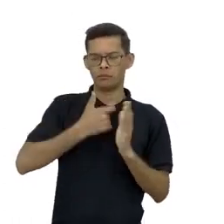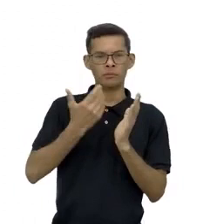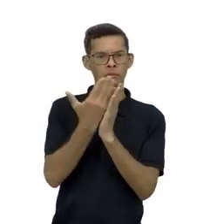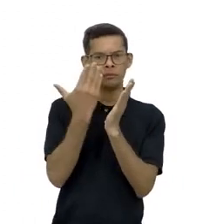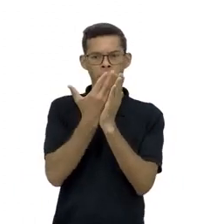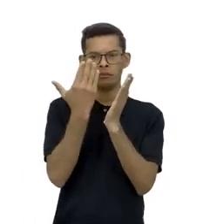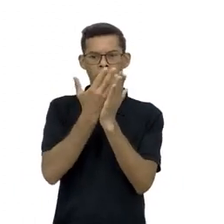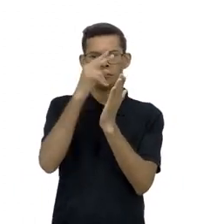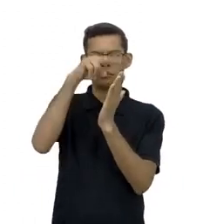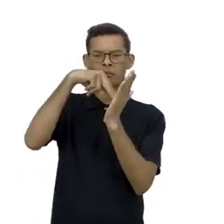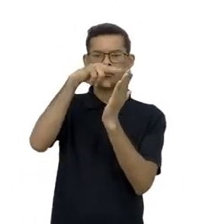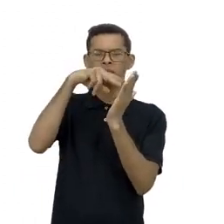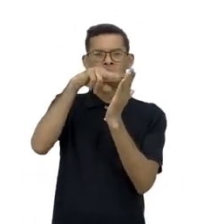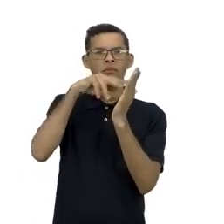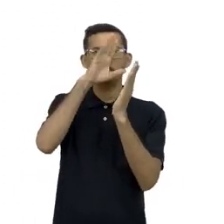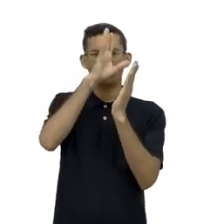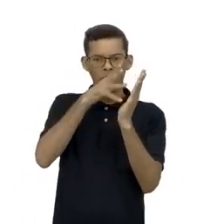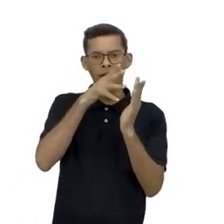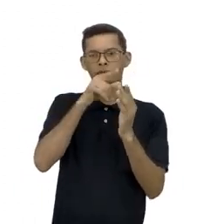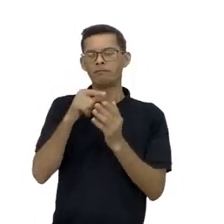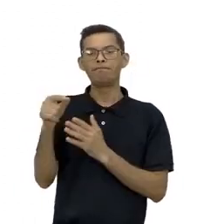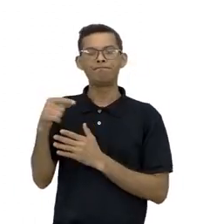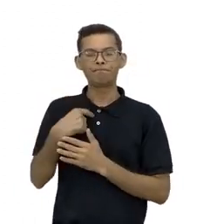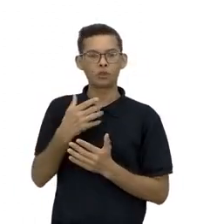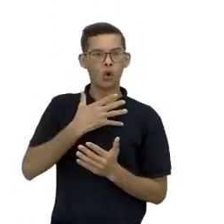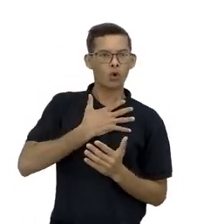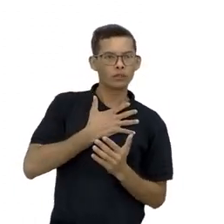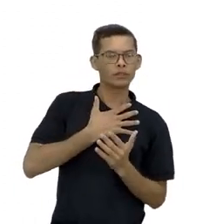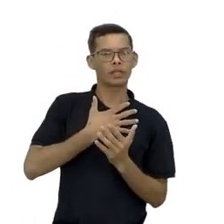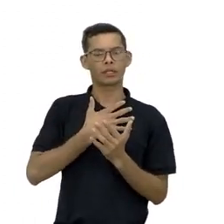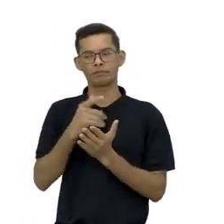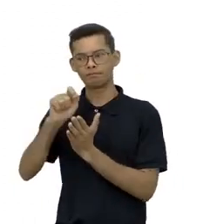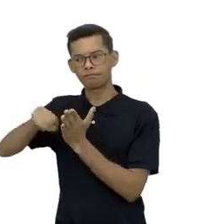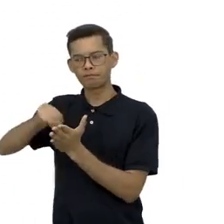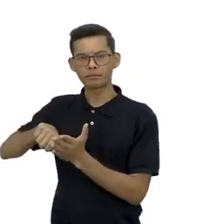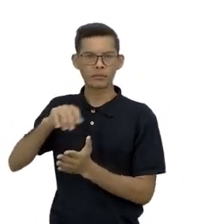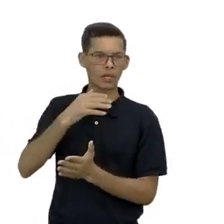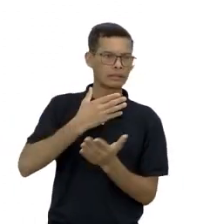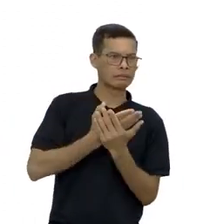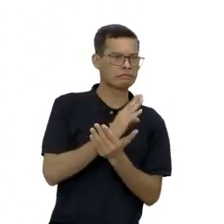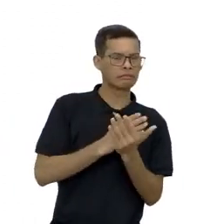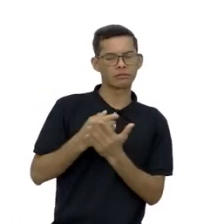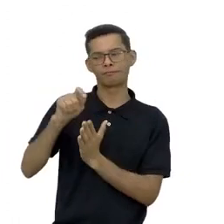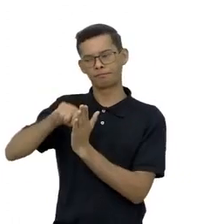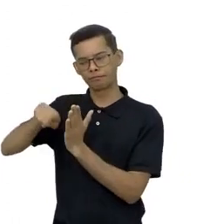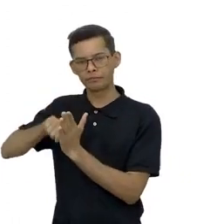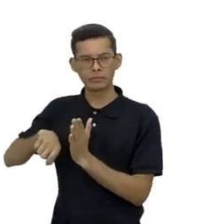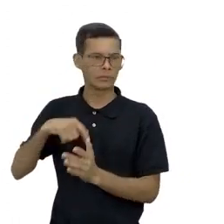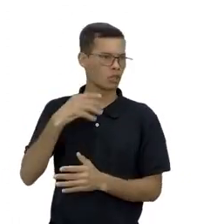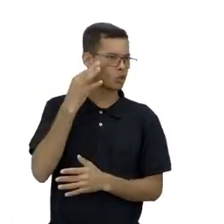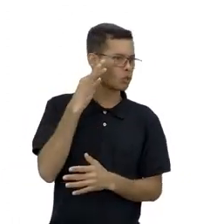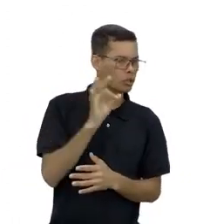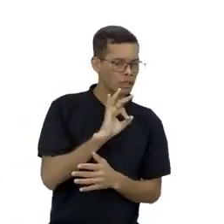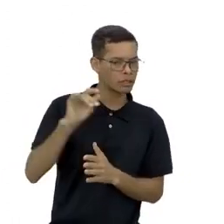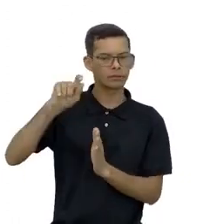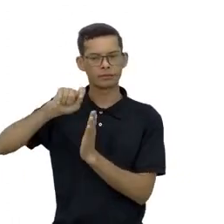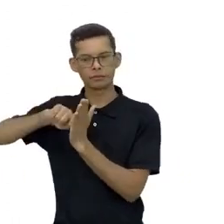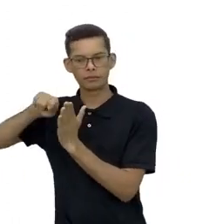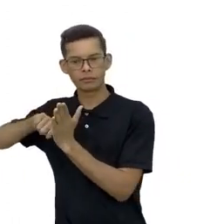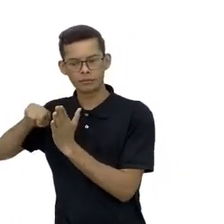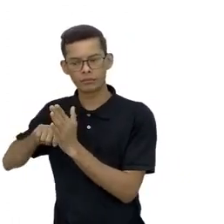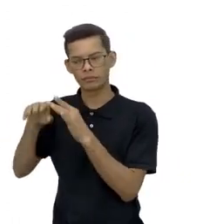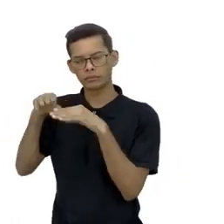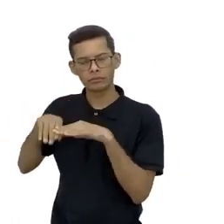nota daquilo que me encanta, daquilo que me incomoda, daquilo que eu não entendi. No quarto e no quinto anos, os